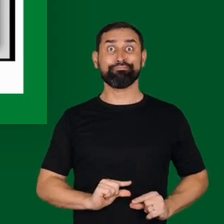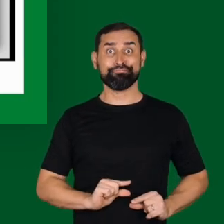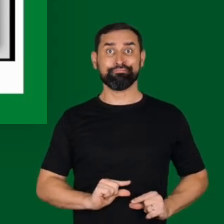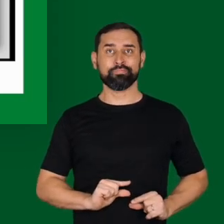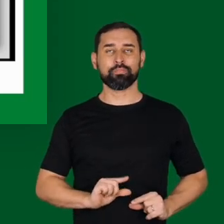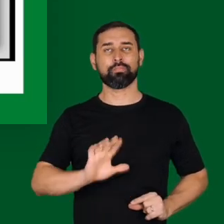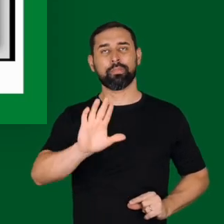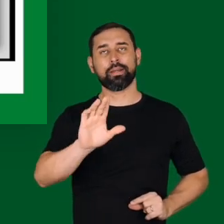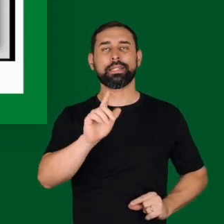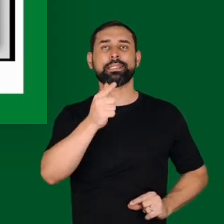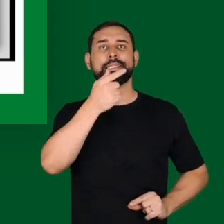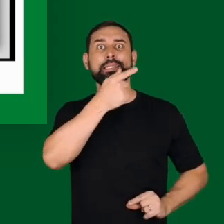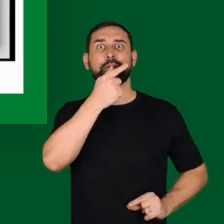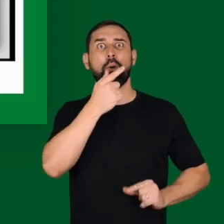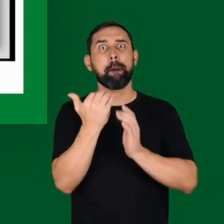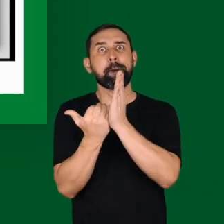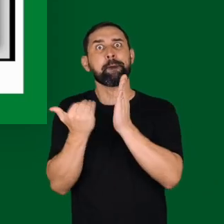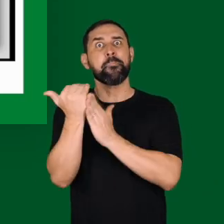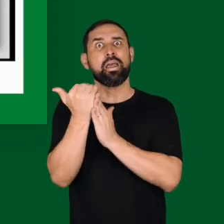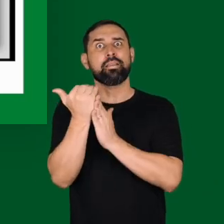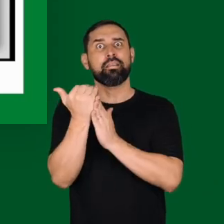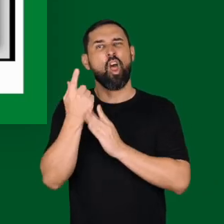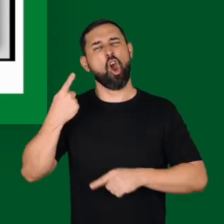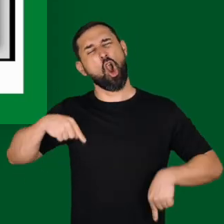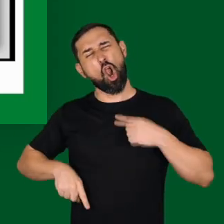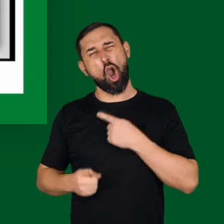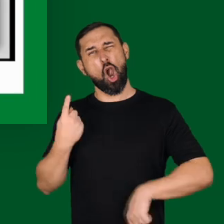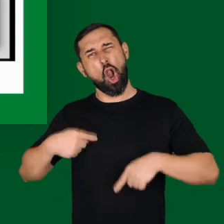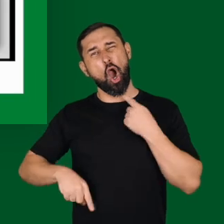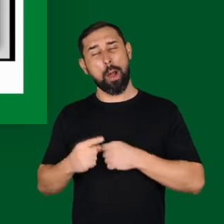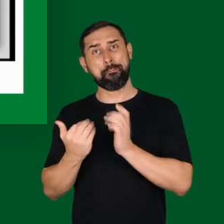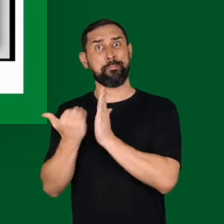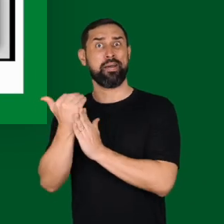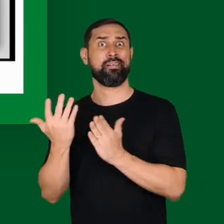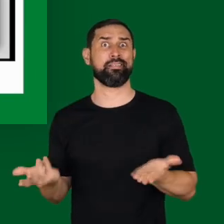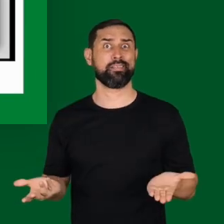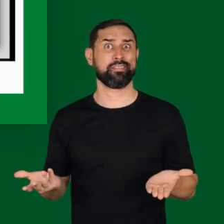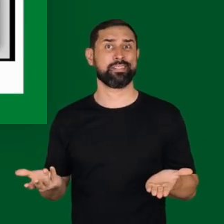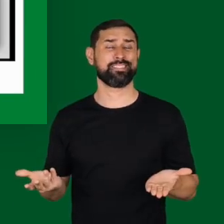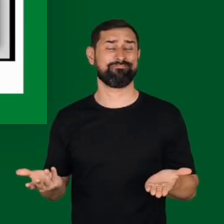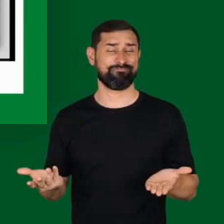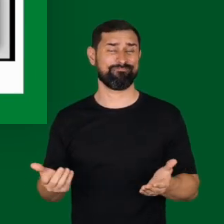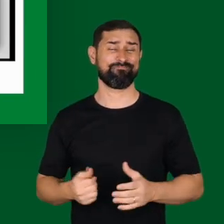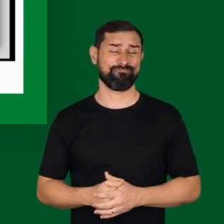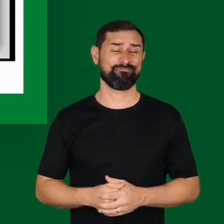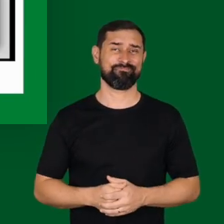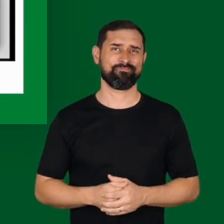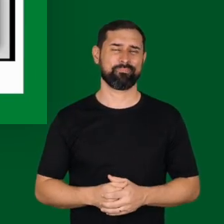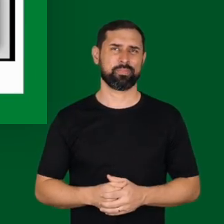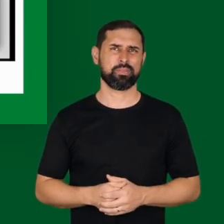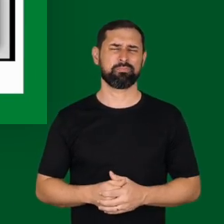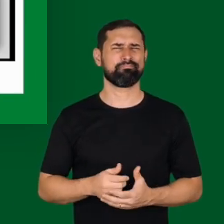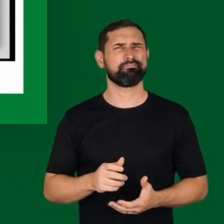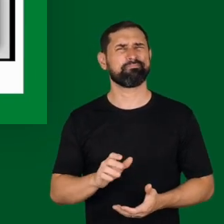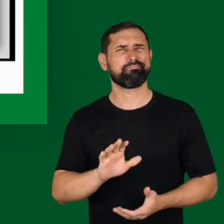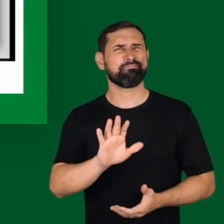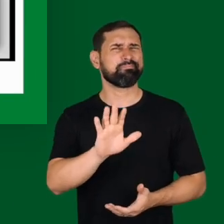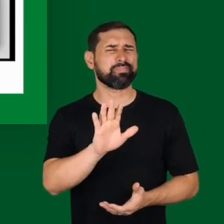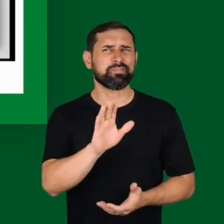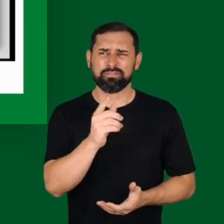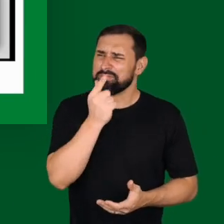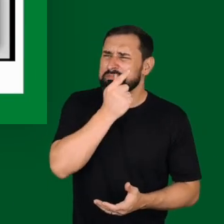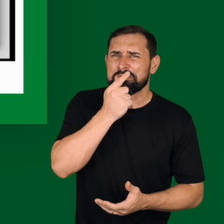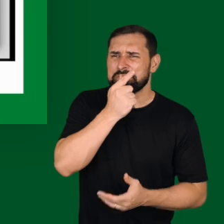da glicose, que é o açúcar do sangue. Então, no paciente com diabetes, eu tenho uma baixa produção da insulina com um aumento